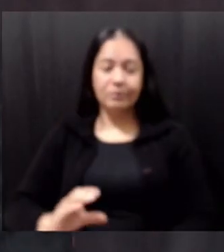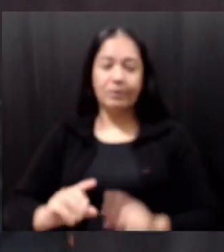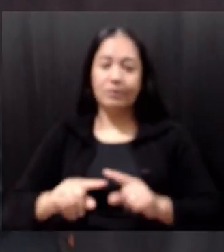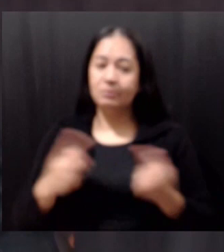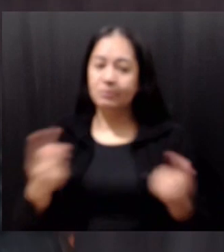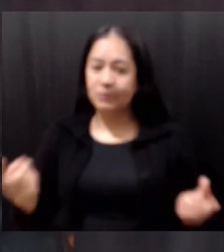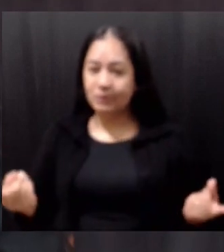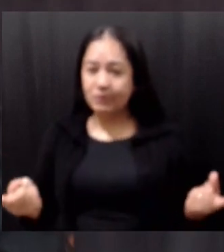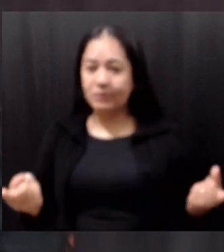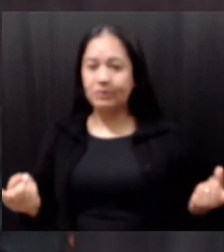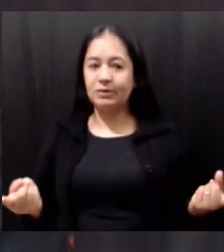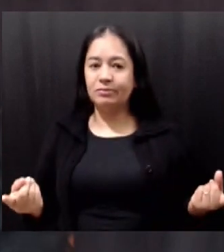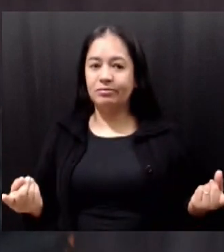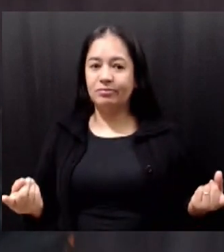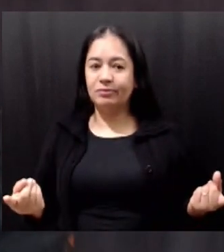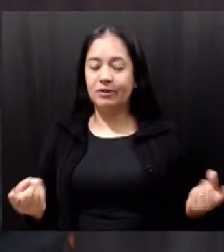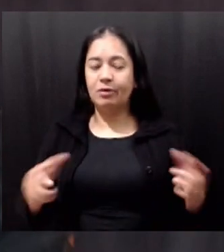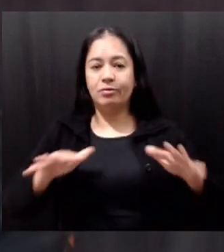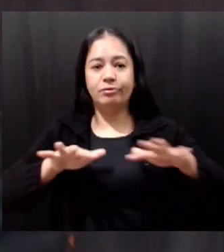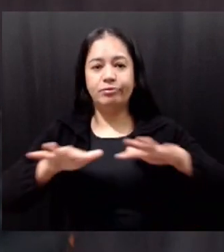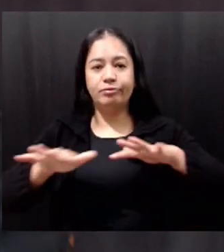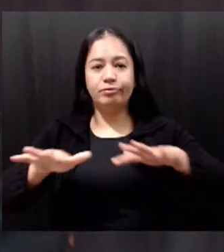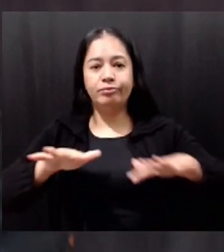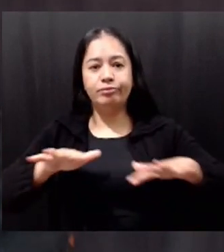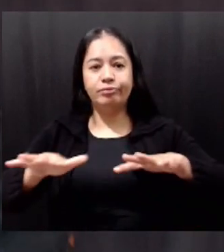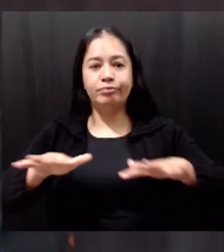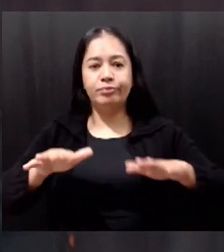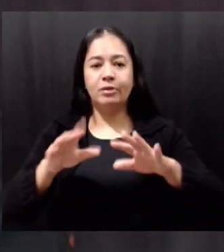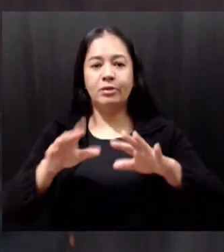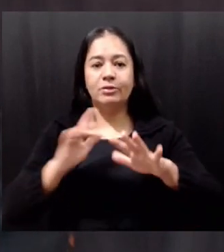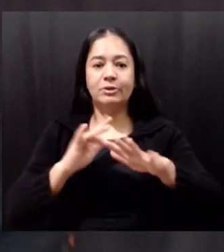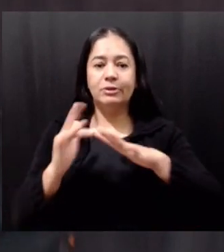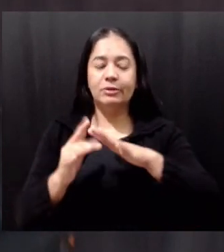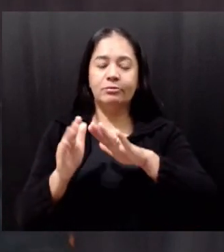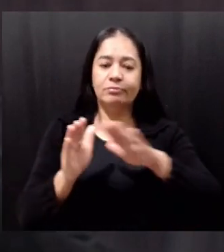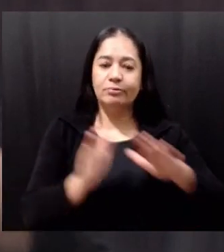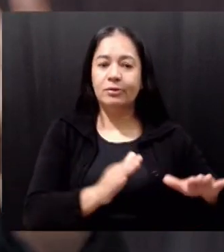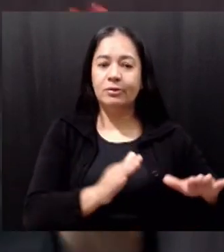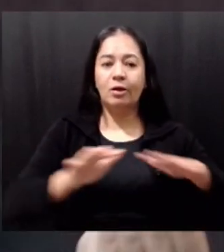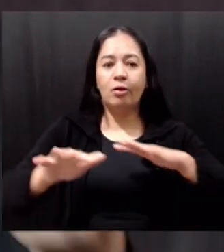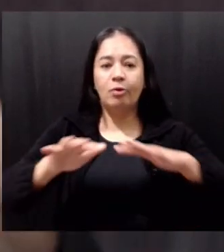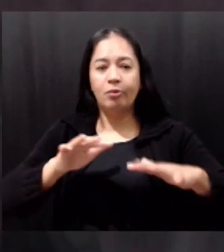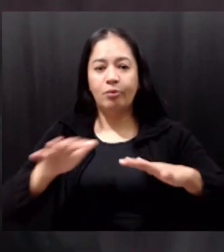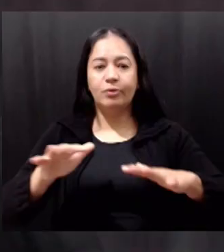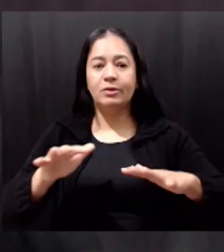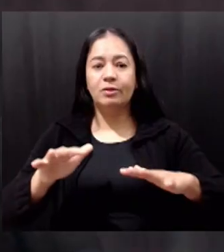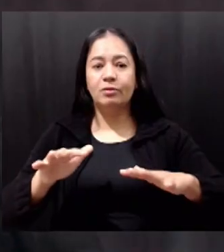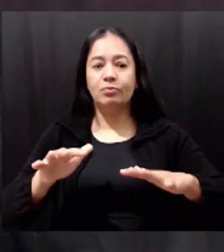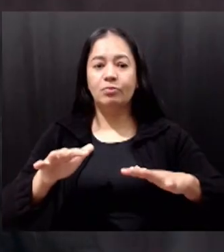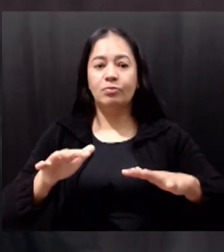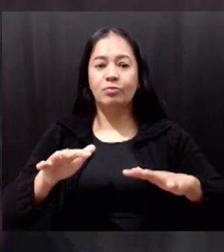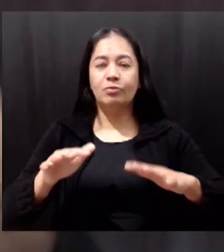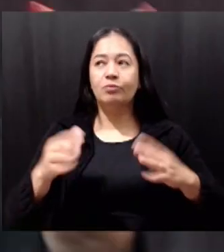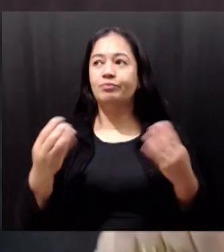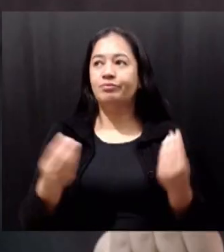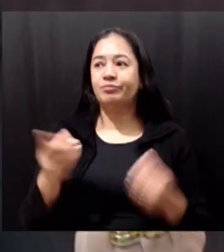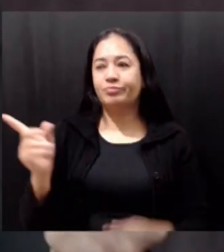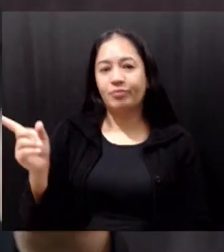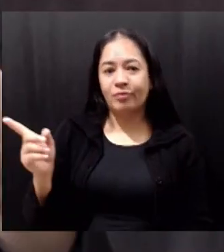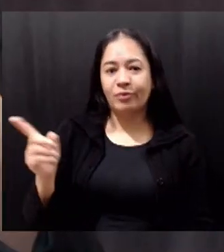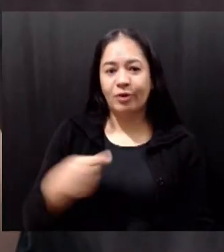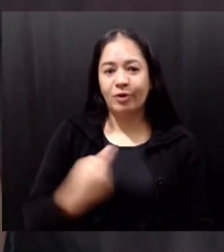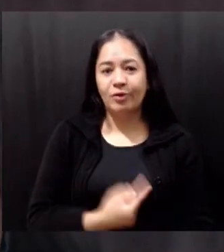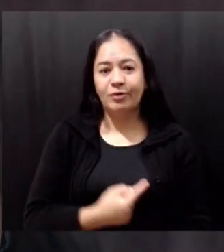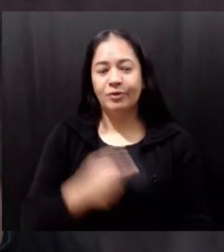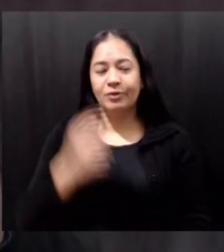esse movimento de desconexão é um movimento de desconexão, como é a nossa proposta